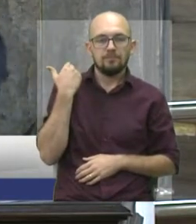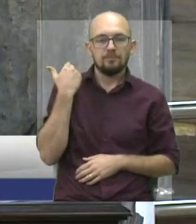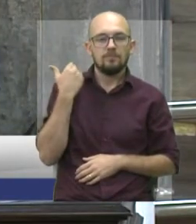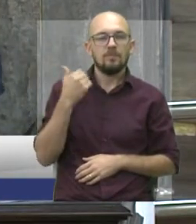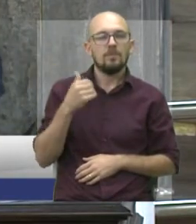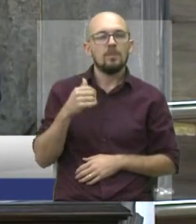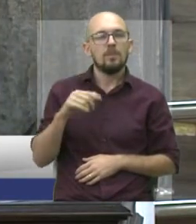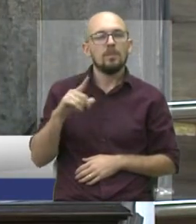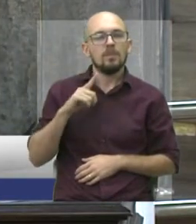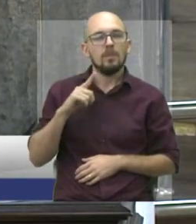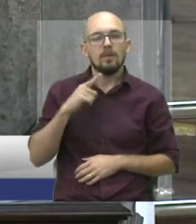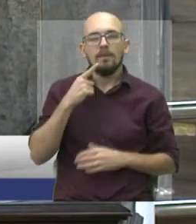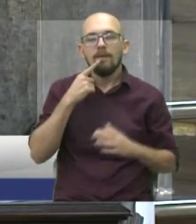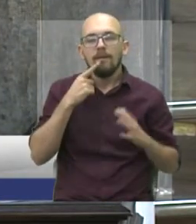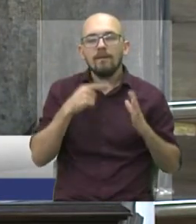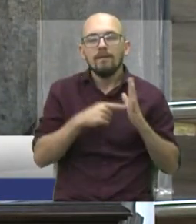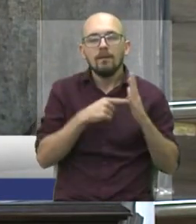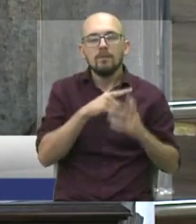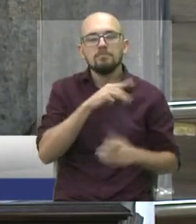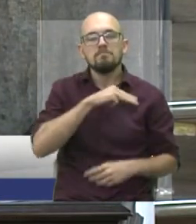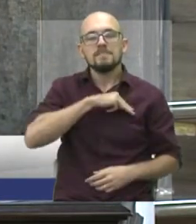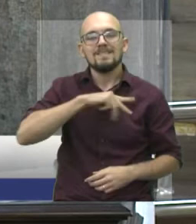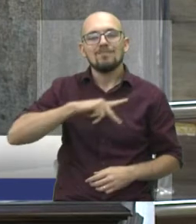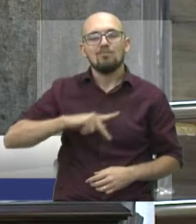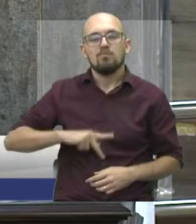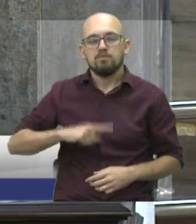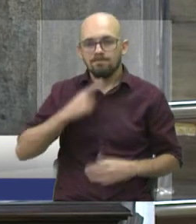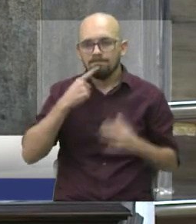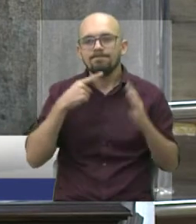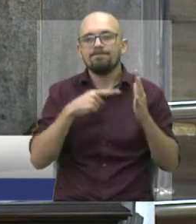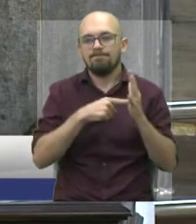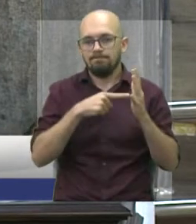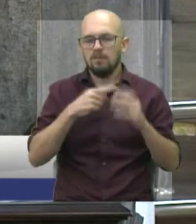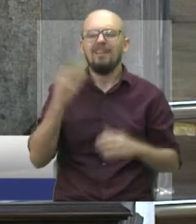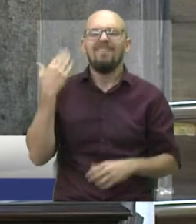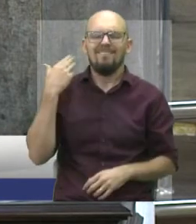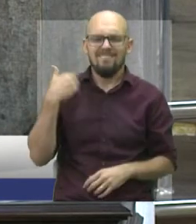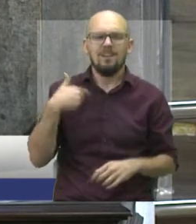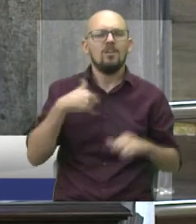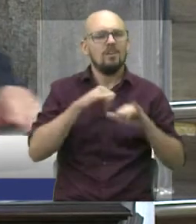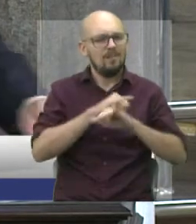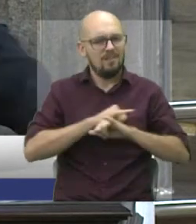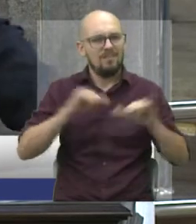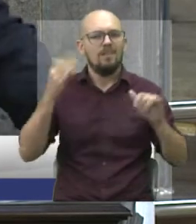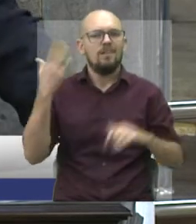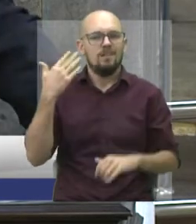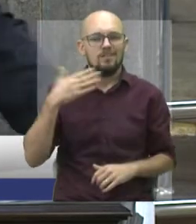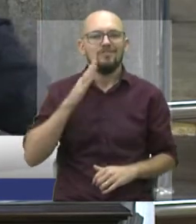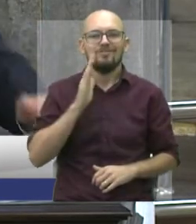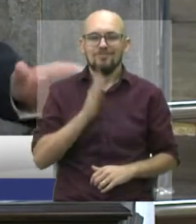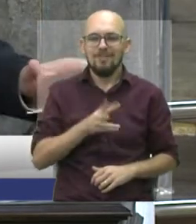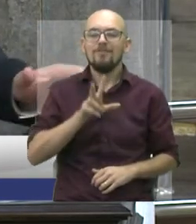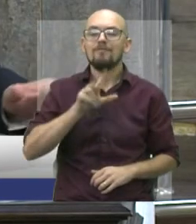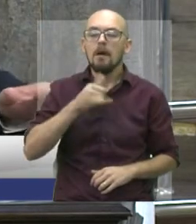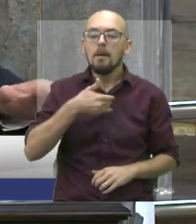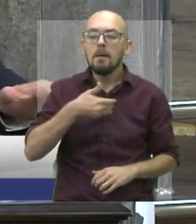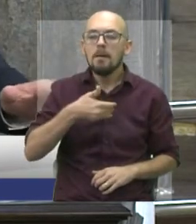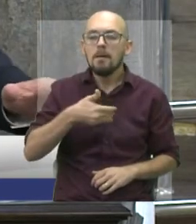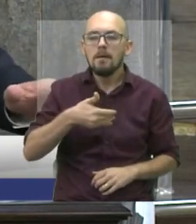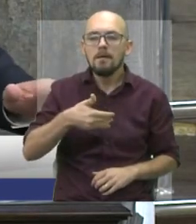teve uma denúncia no Ministério Público que eu já tinha anunciado aqui, que ia ter alguma